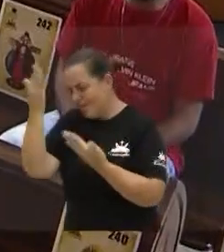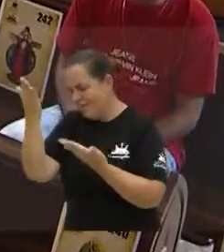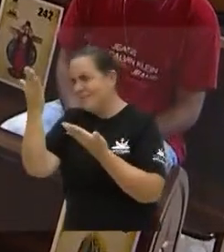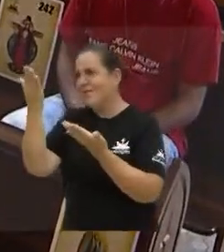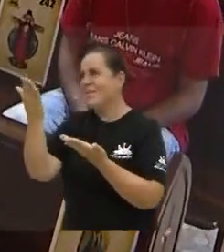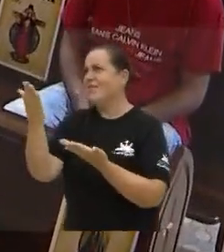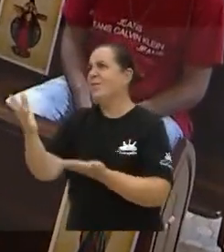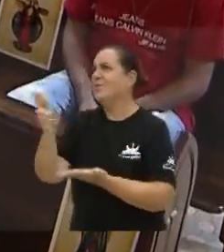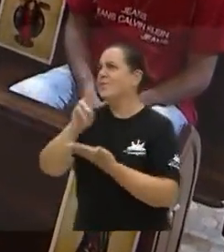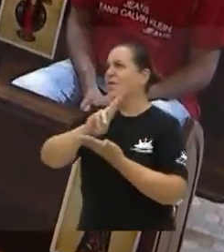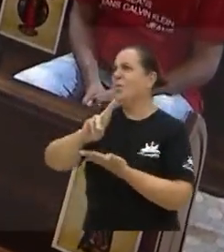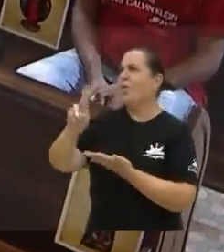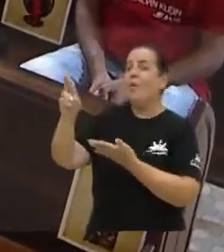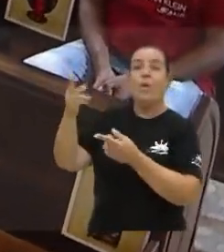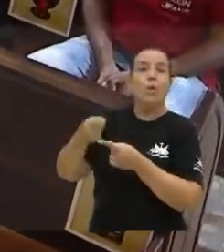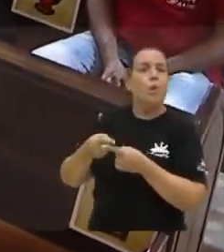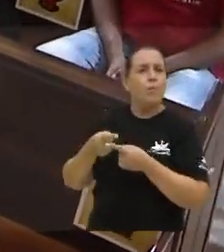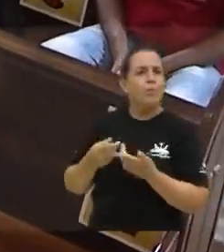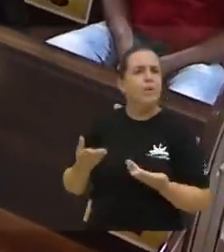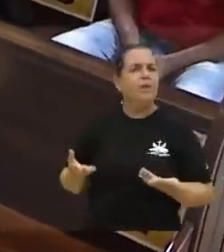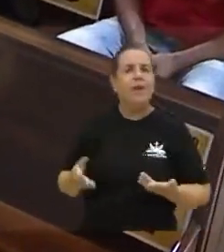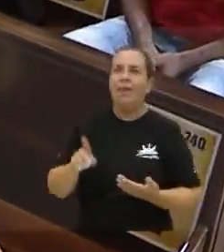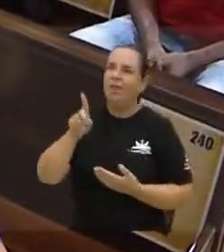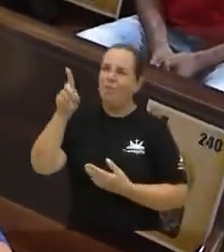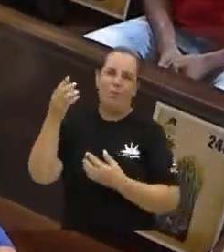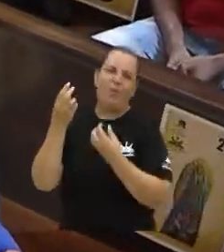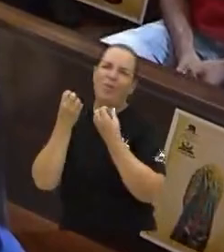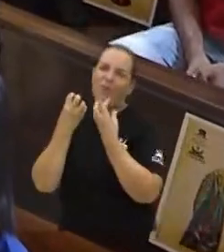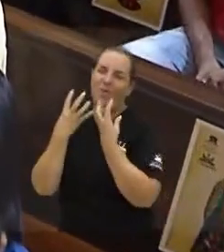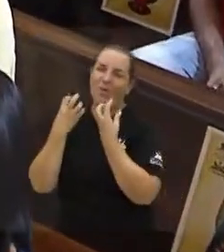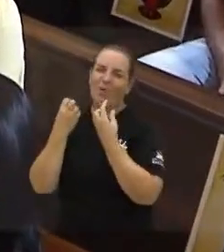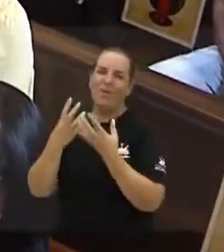Dai graças ao Senhor, porque Ele é